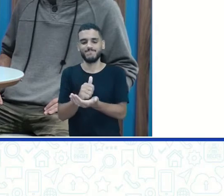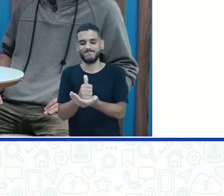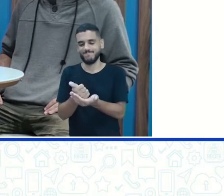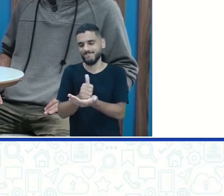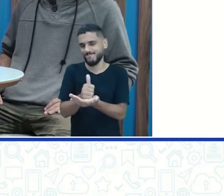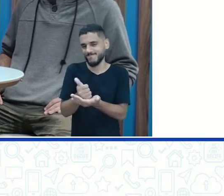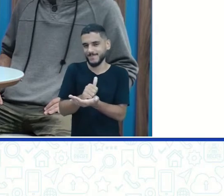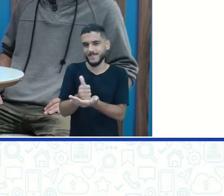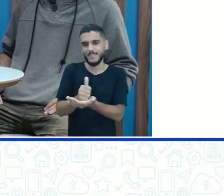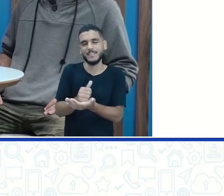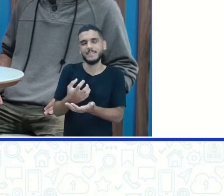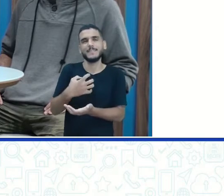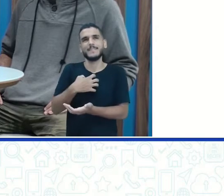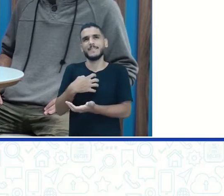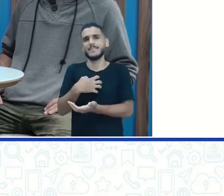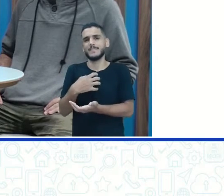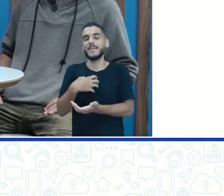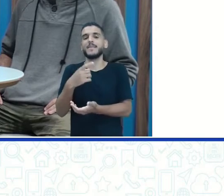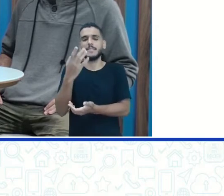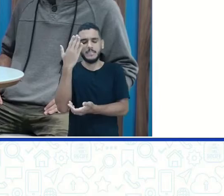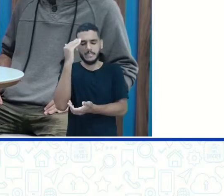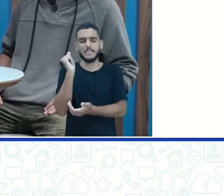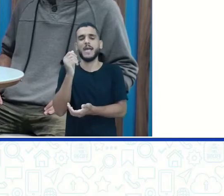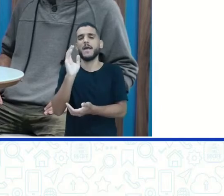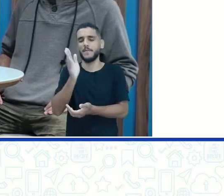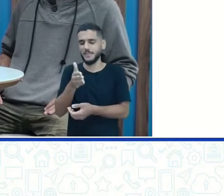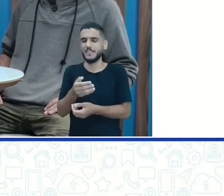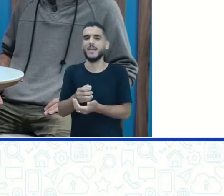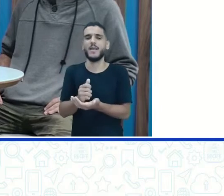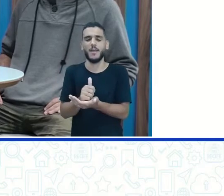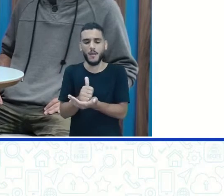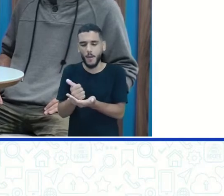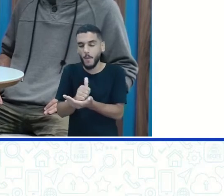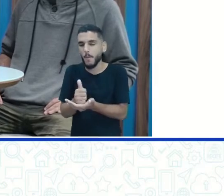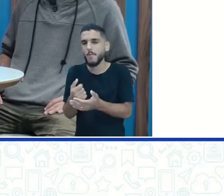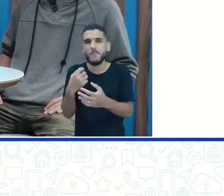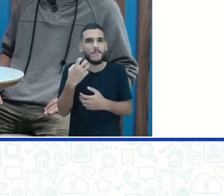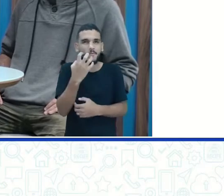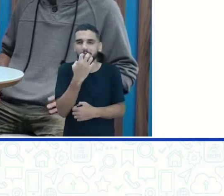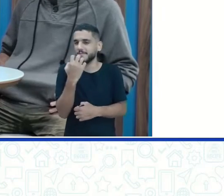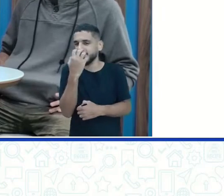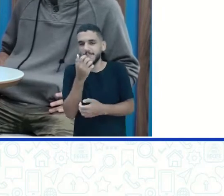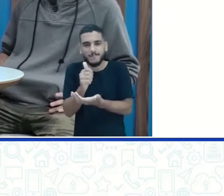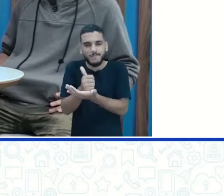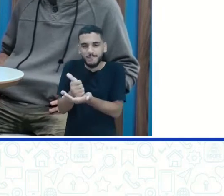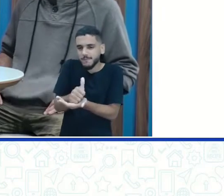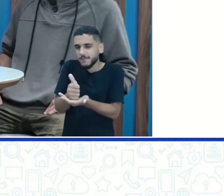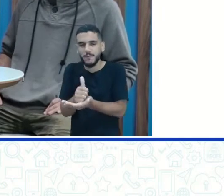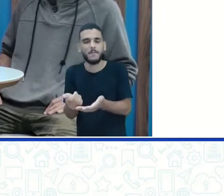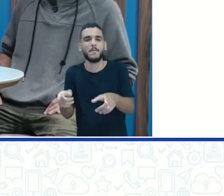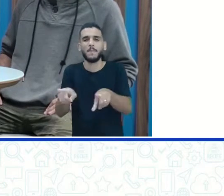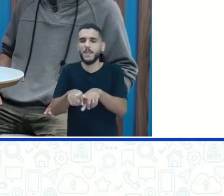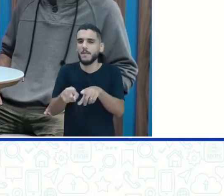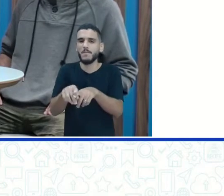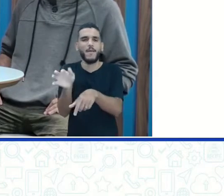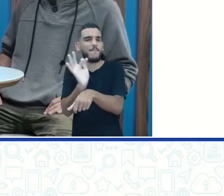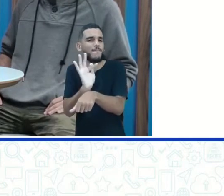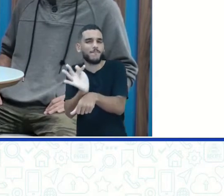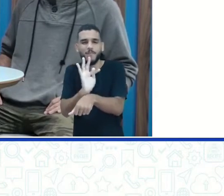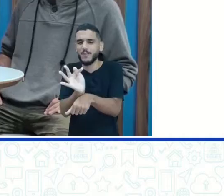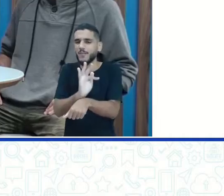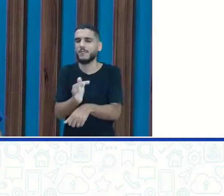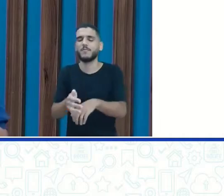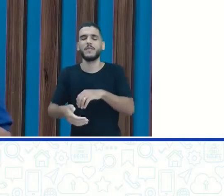incidental, aquela música incidental, ou então aquela música, a trilha sonora do jogo, do game. Filme também, né? Né? Um